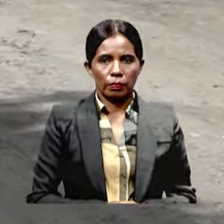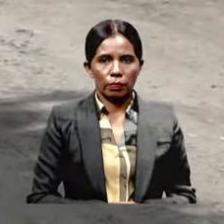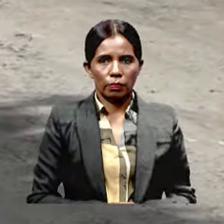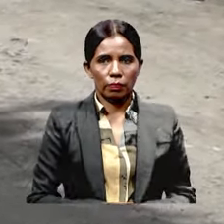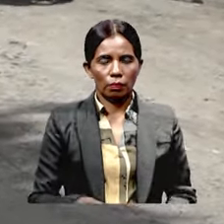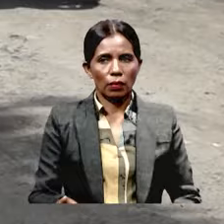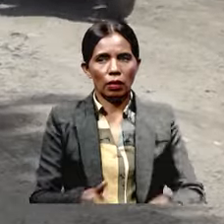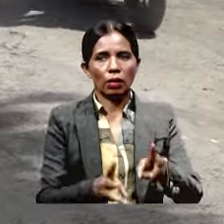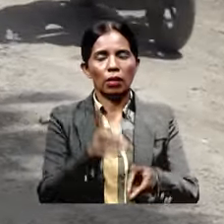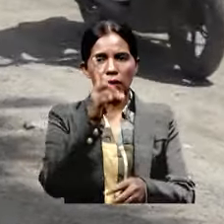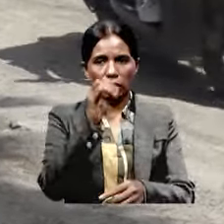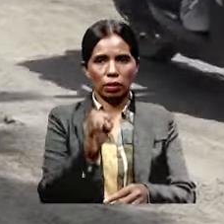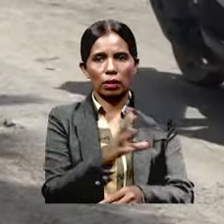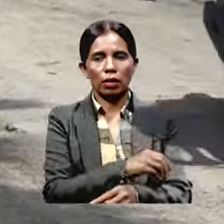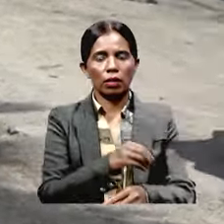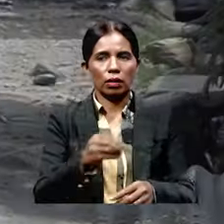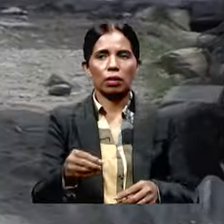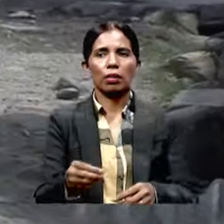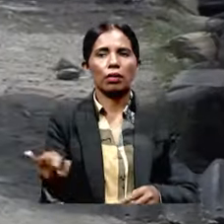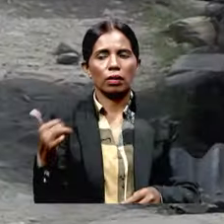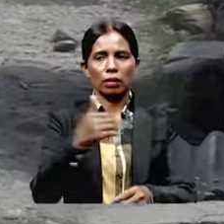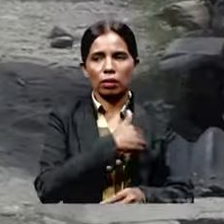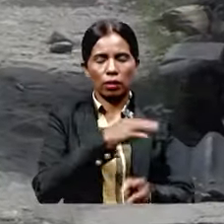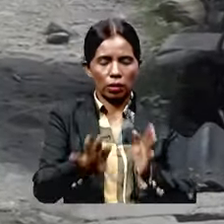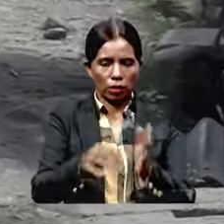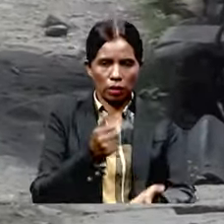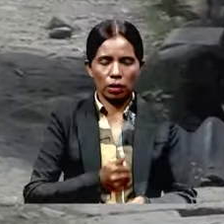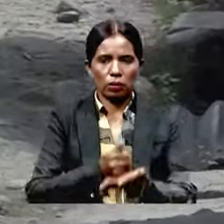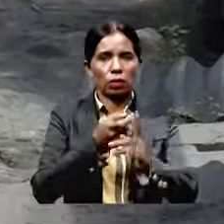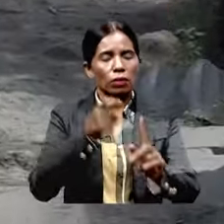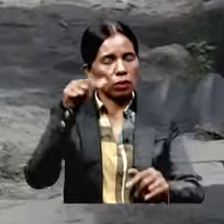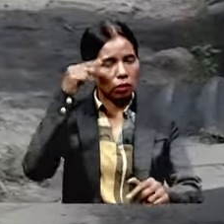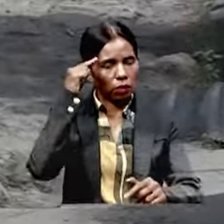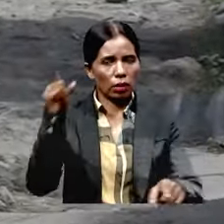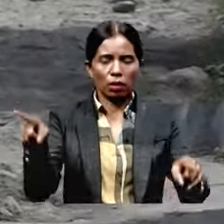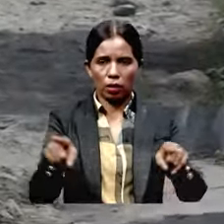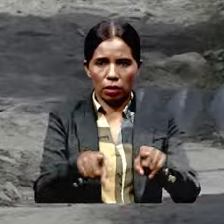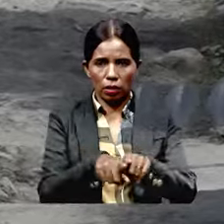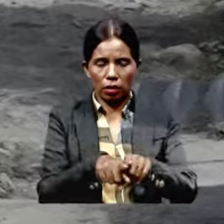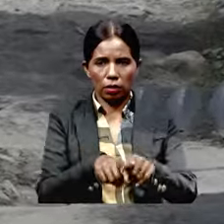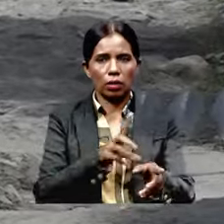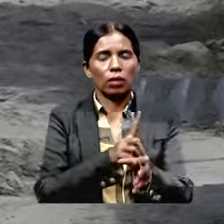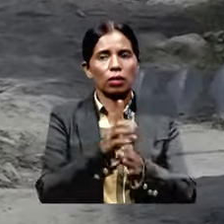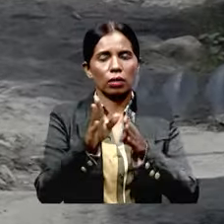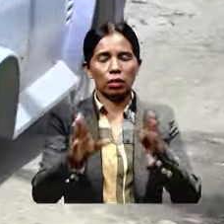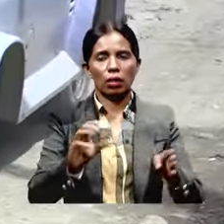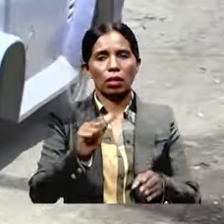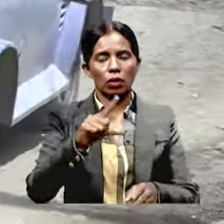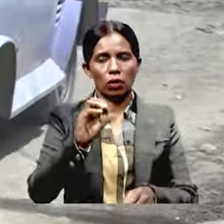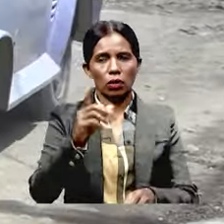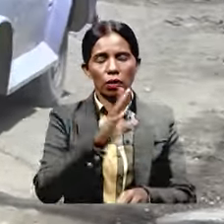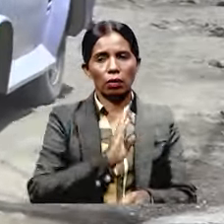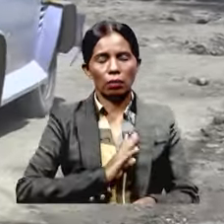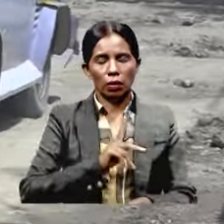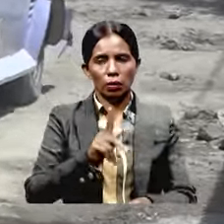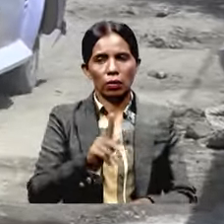Estrada Sira e a capital dele, nebe durante ne, se dão que tem atenção no se governo uma canessan, direção a Loclaran, Bebonuk,